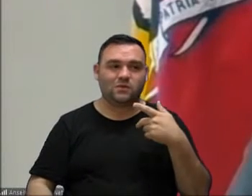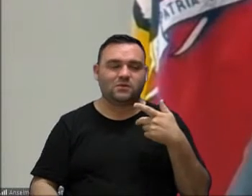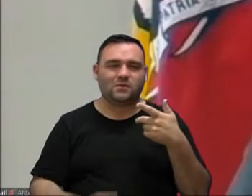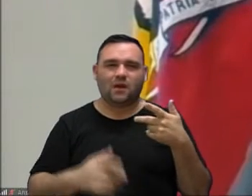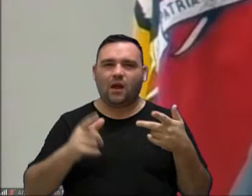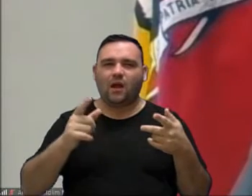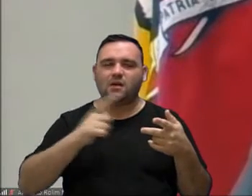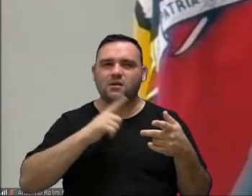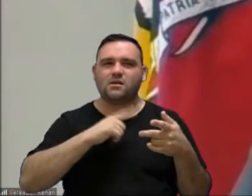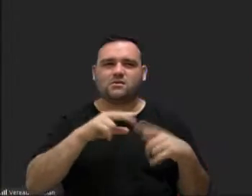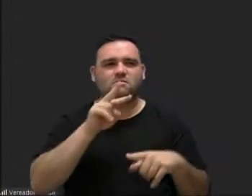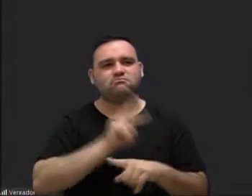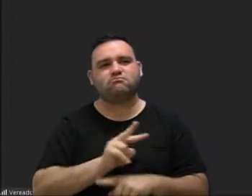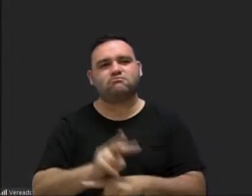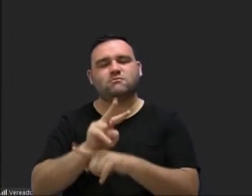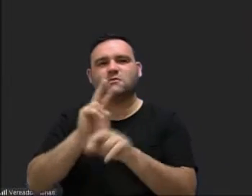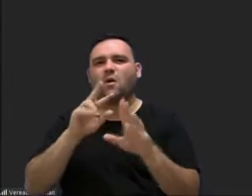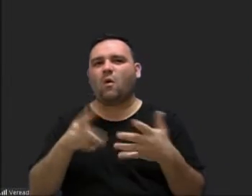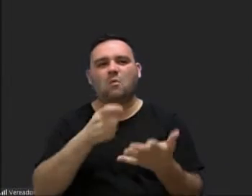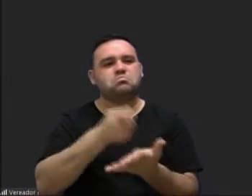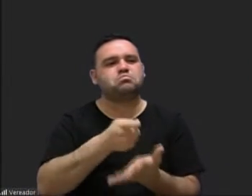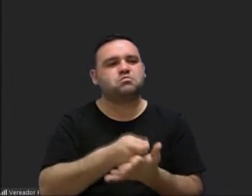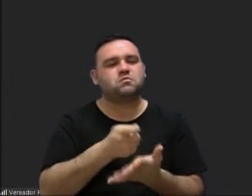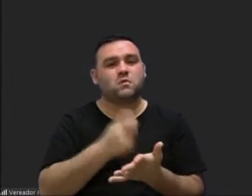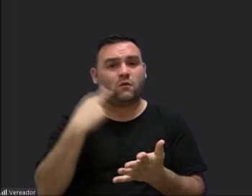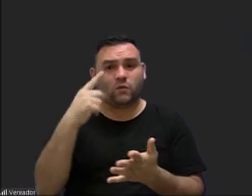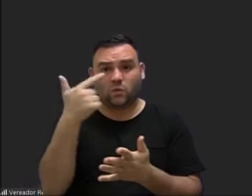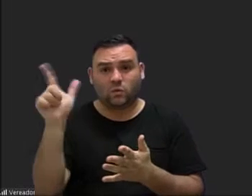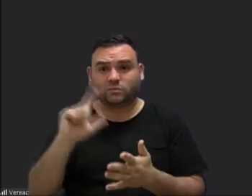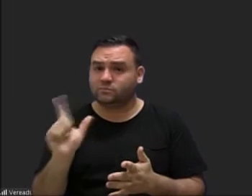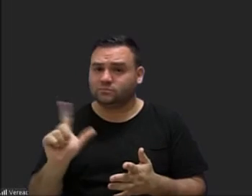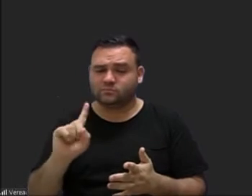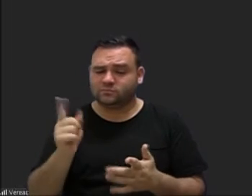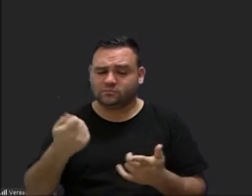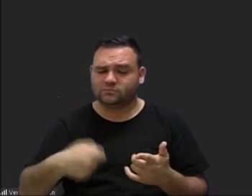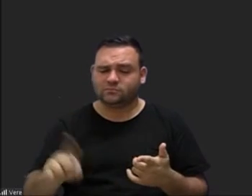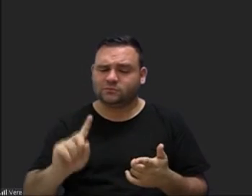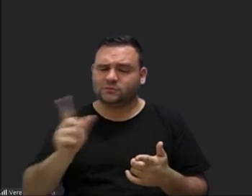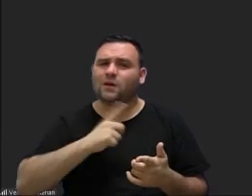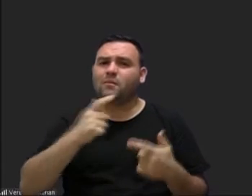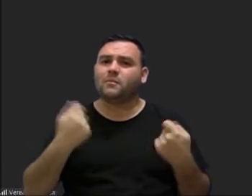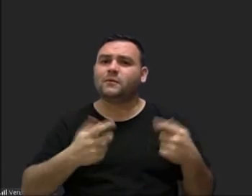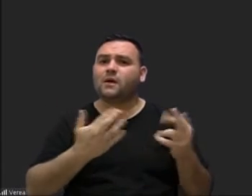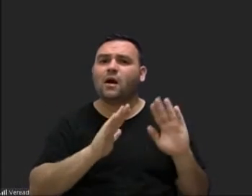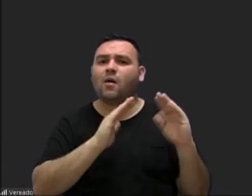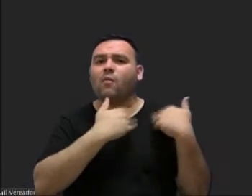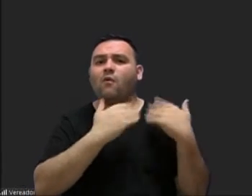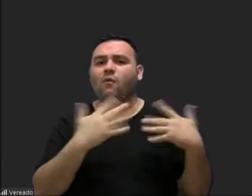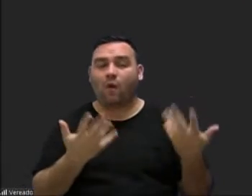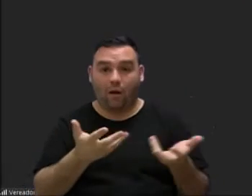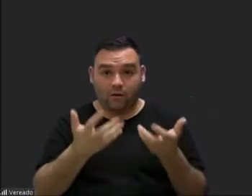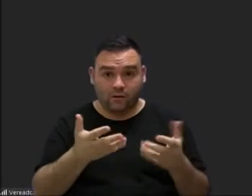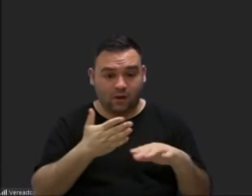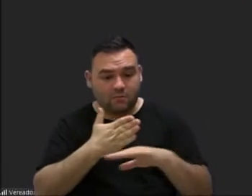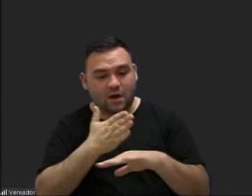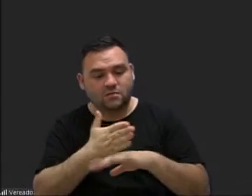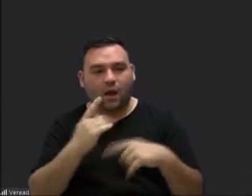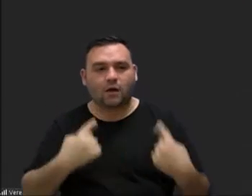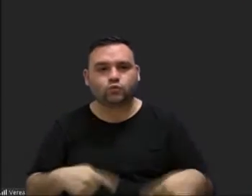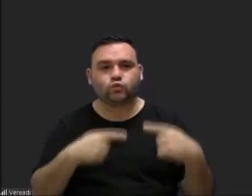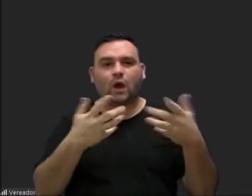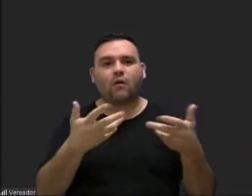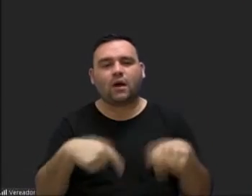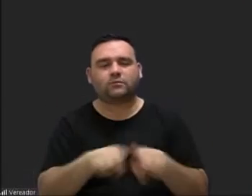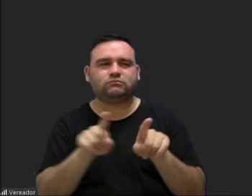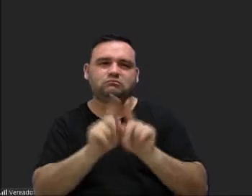competência de fiscalizar ou policiar outro vereador o vereador tem que ter a responsabilidade se quer participar do debate